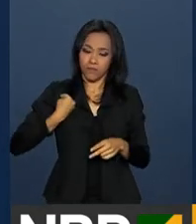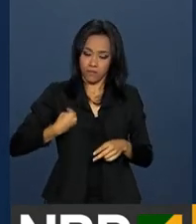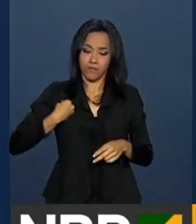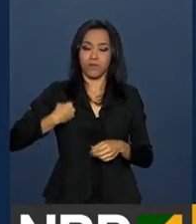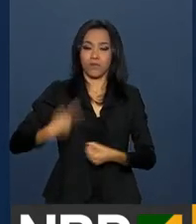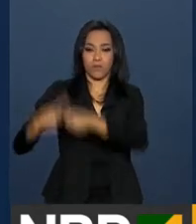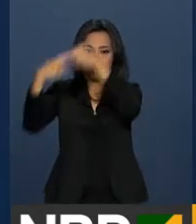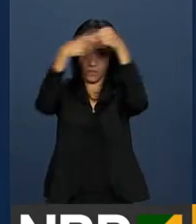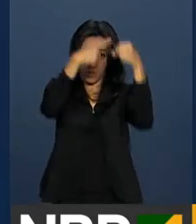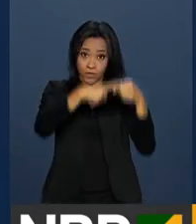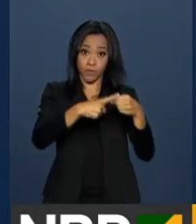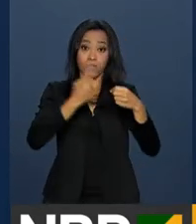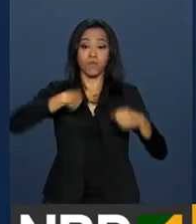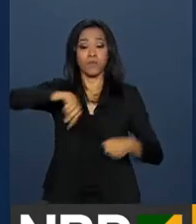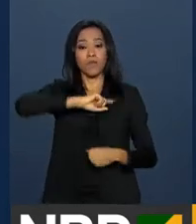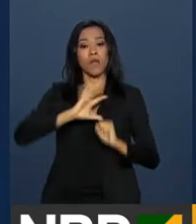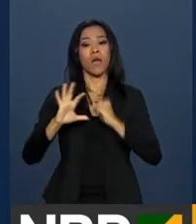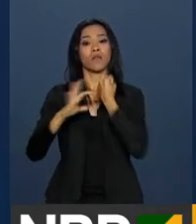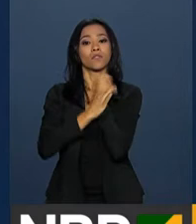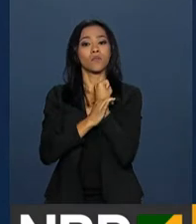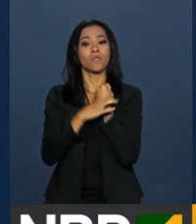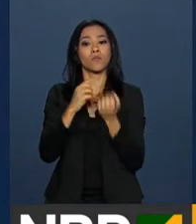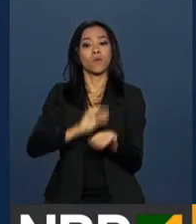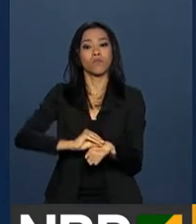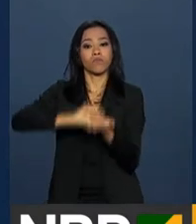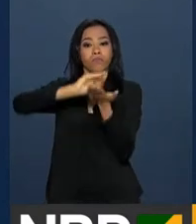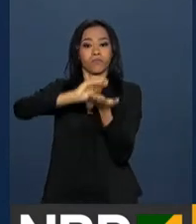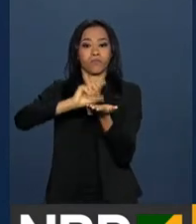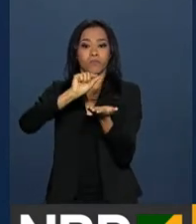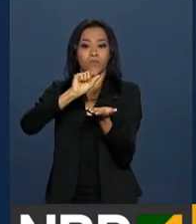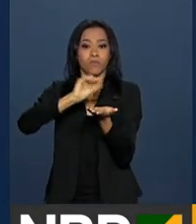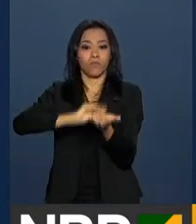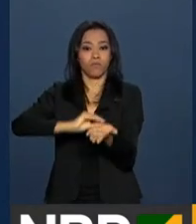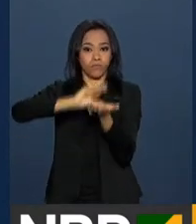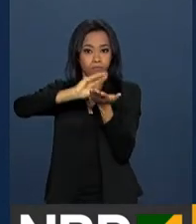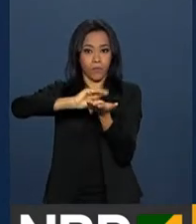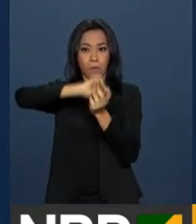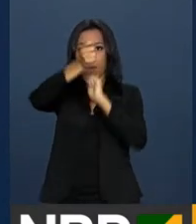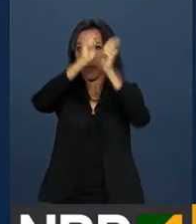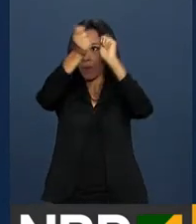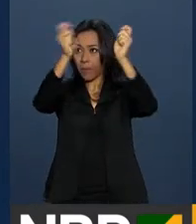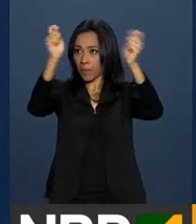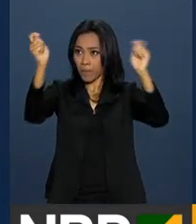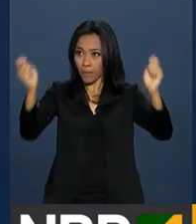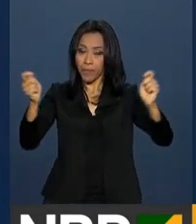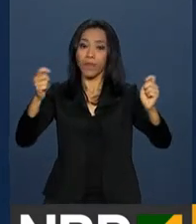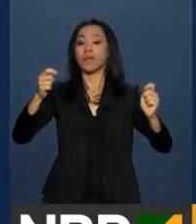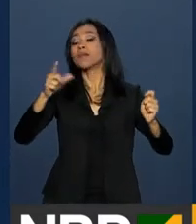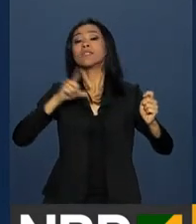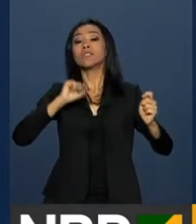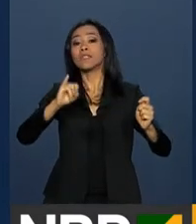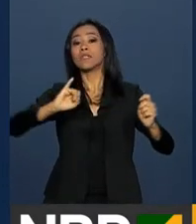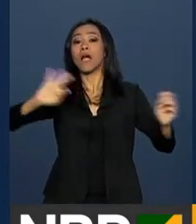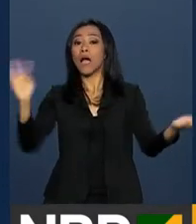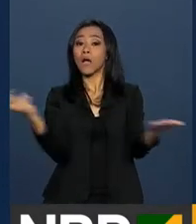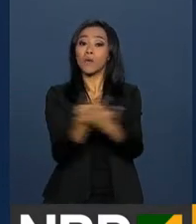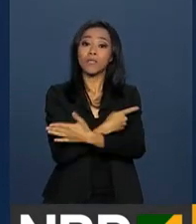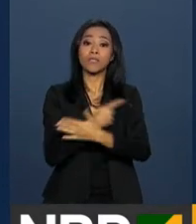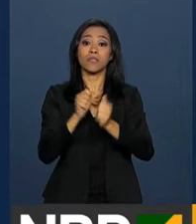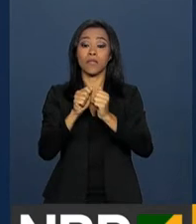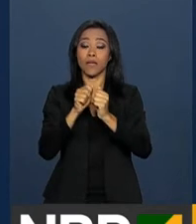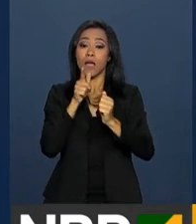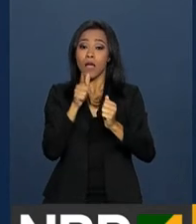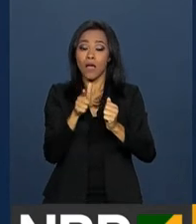garantimos o aumento do valor da compensação paga aos municípios que têm áreas alagadas pela construção de barragens,